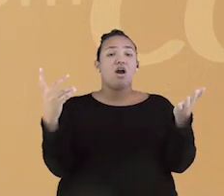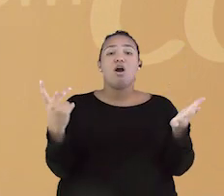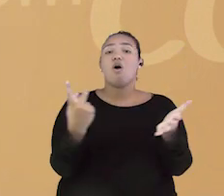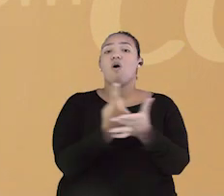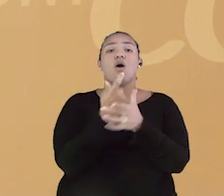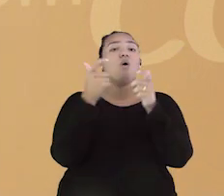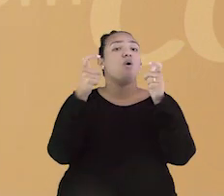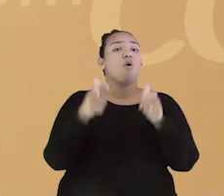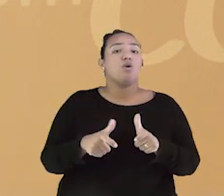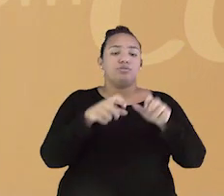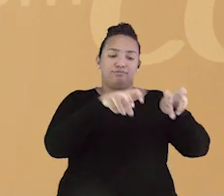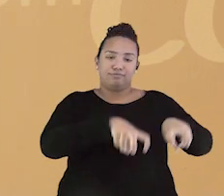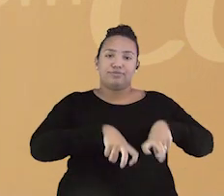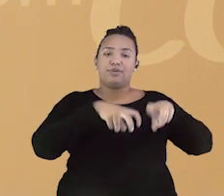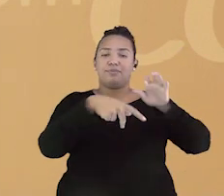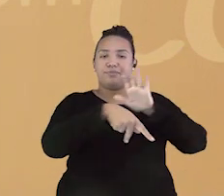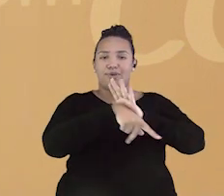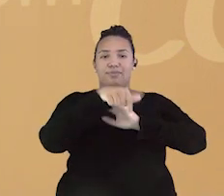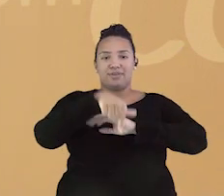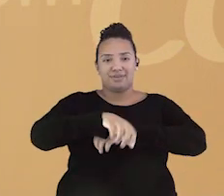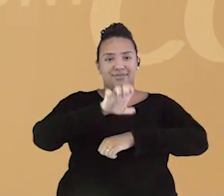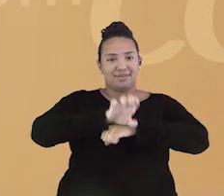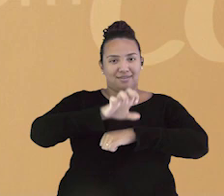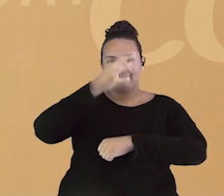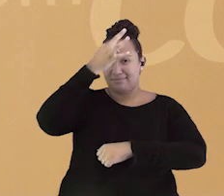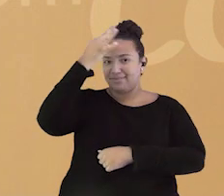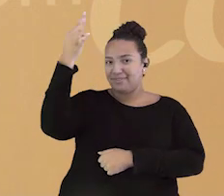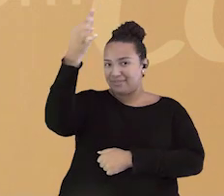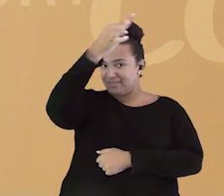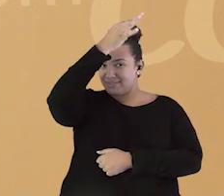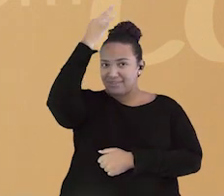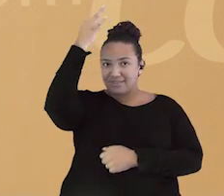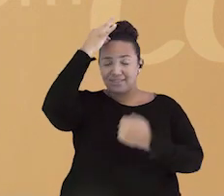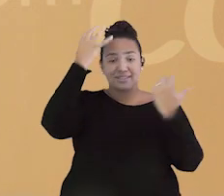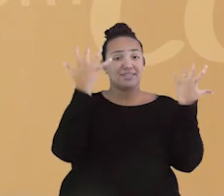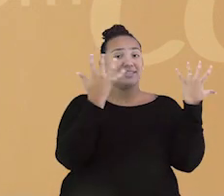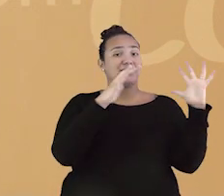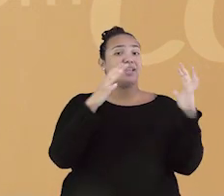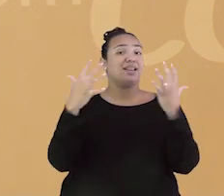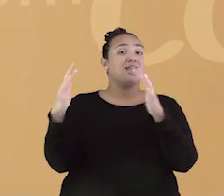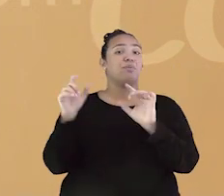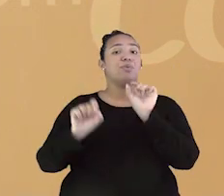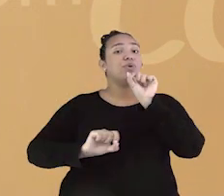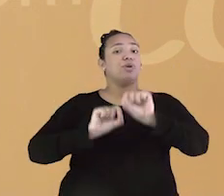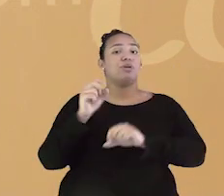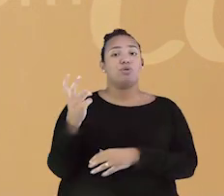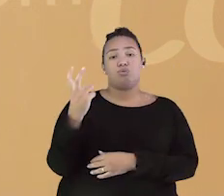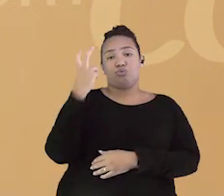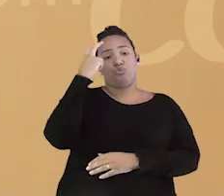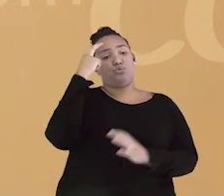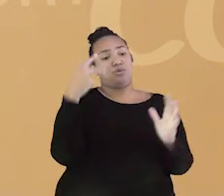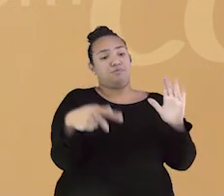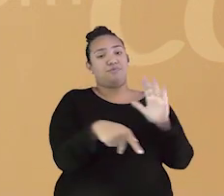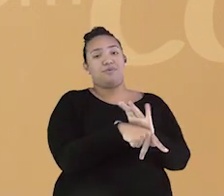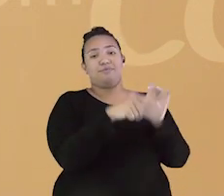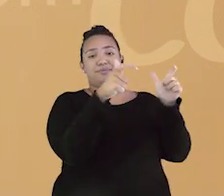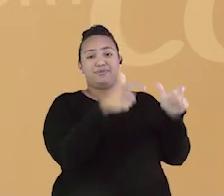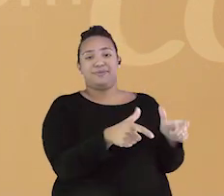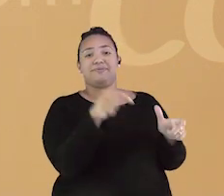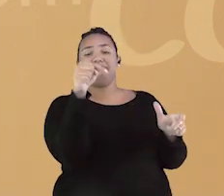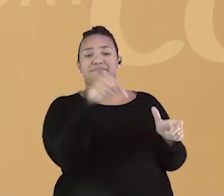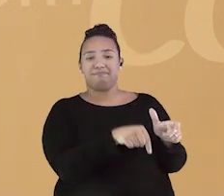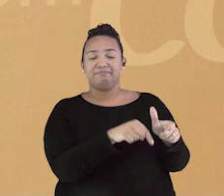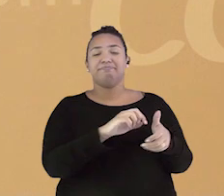zona rural aqui do estado do Espírito Santo e elas celebram a cultura e o desenvolvimento daquele lugar. Também